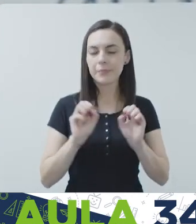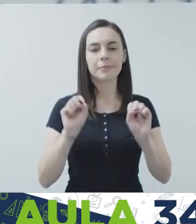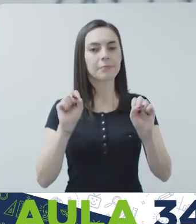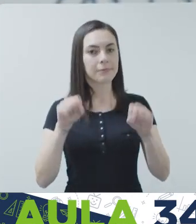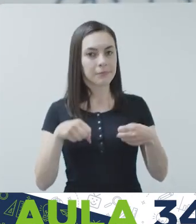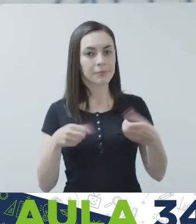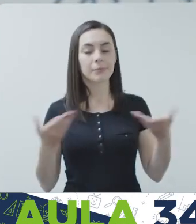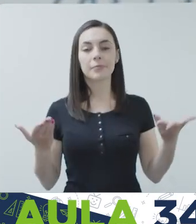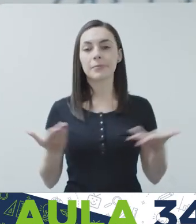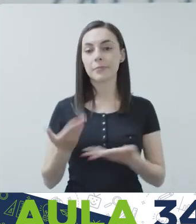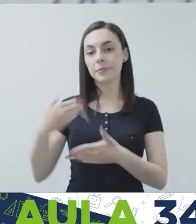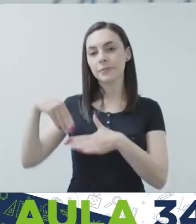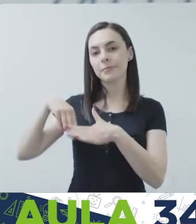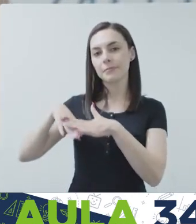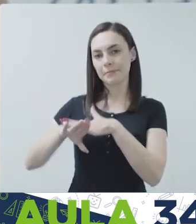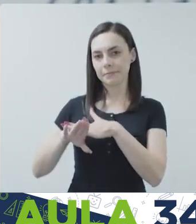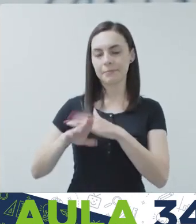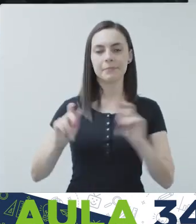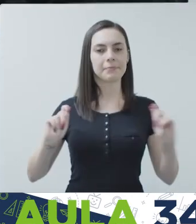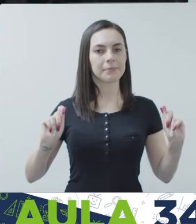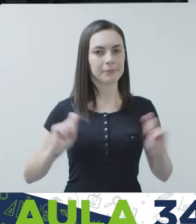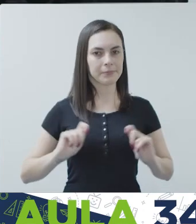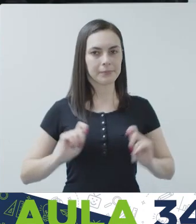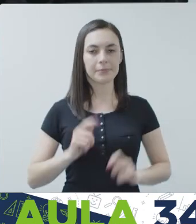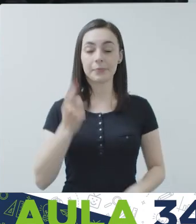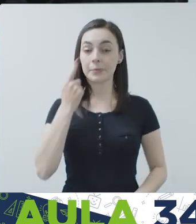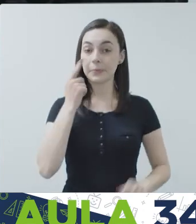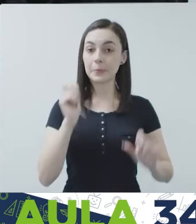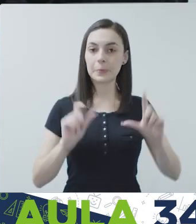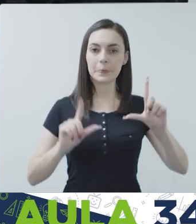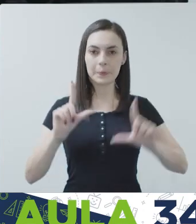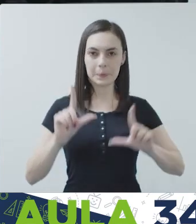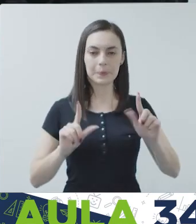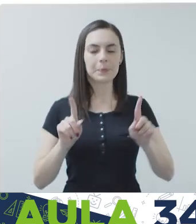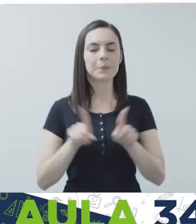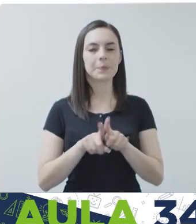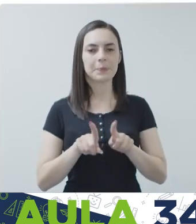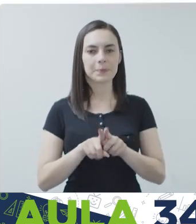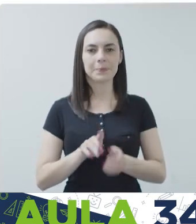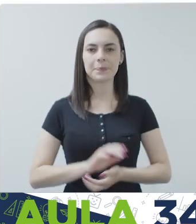podemos guardar essa cartinha. Vejam na tela também.